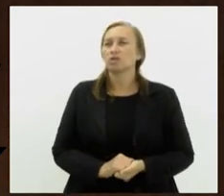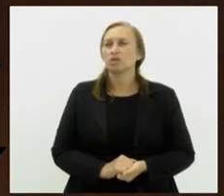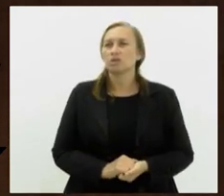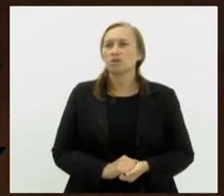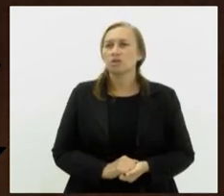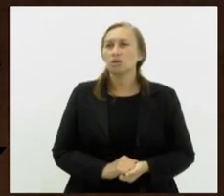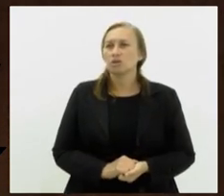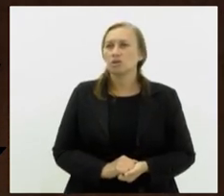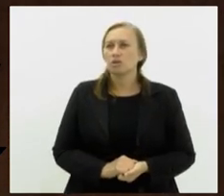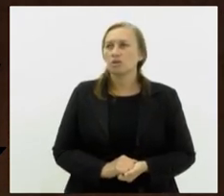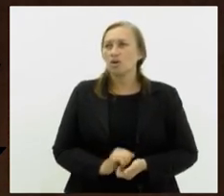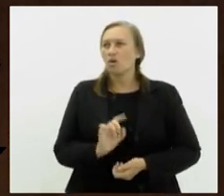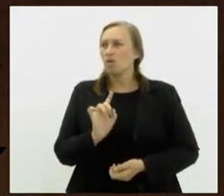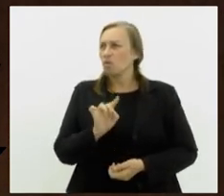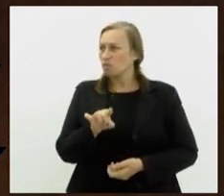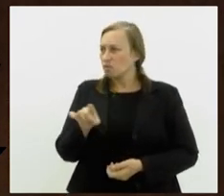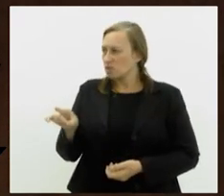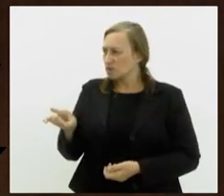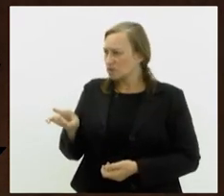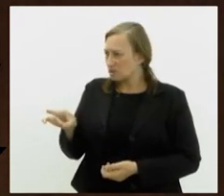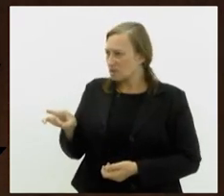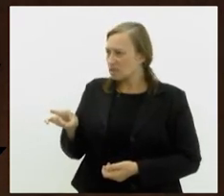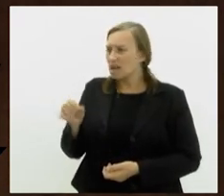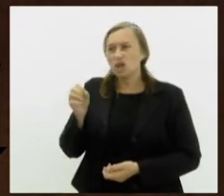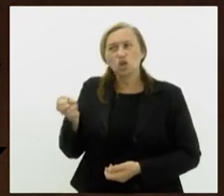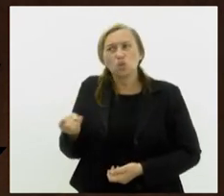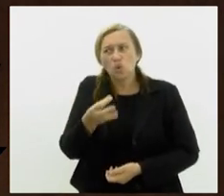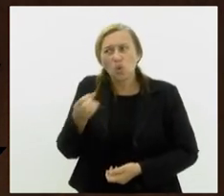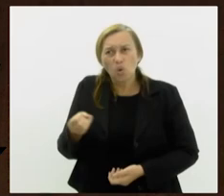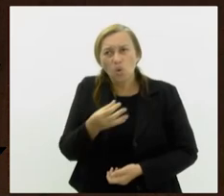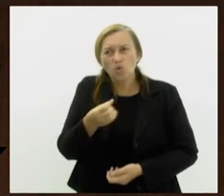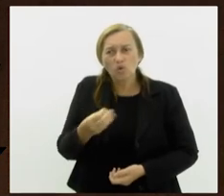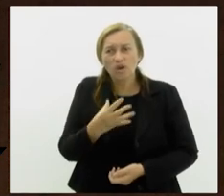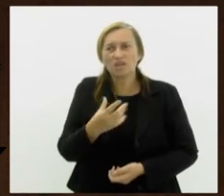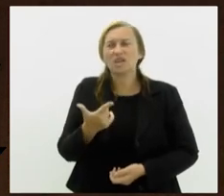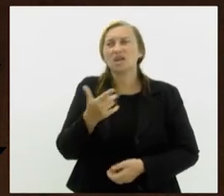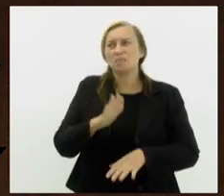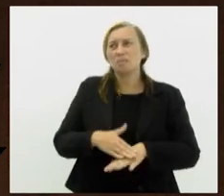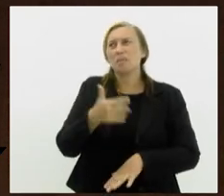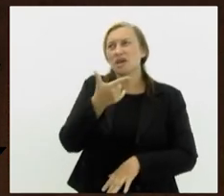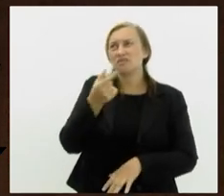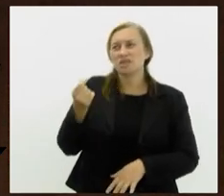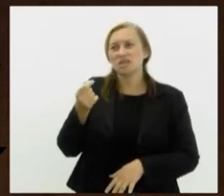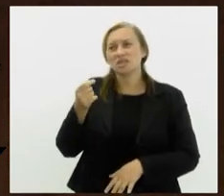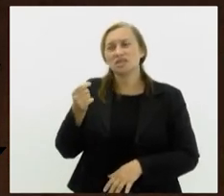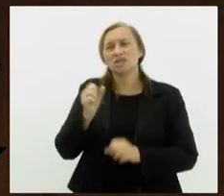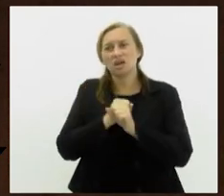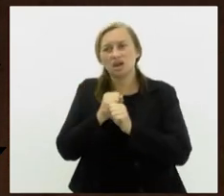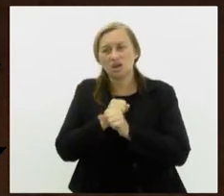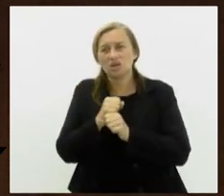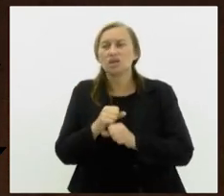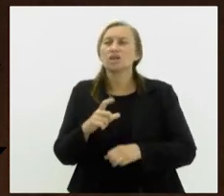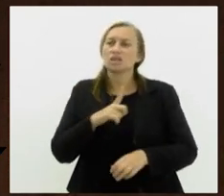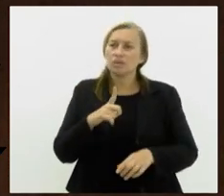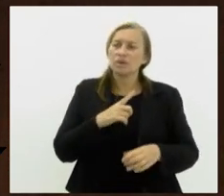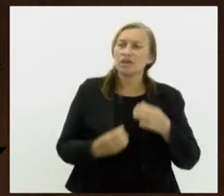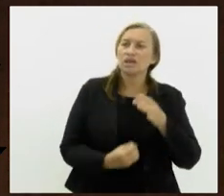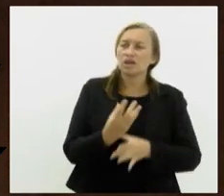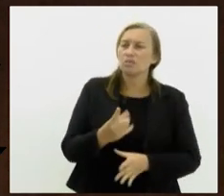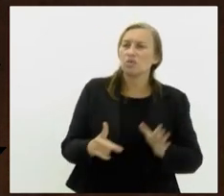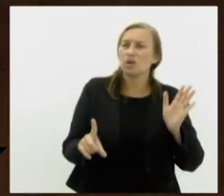na faculdade ainda, isso tem mais de 20 anos. Também fizemos leis para reforçar